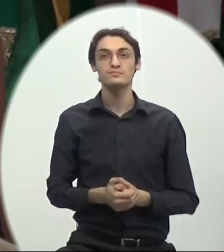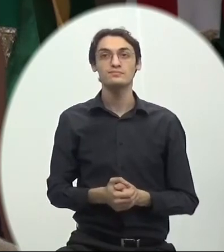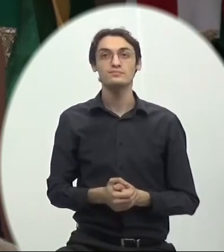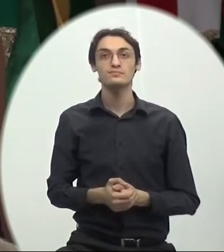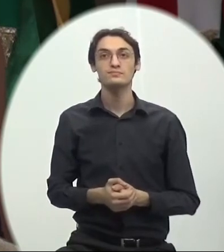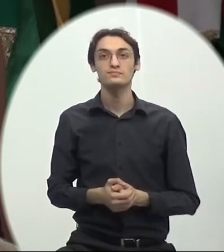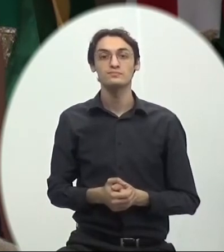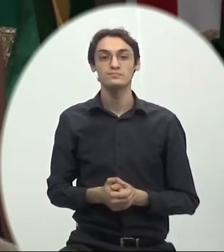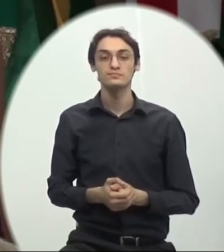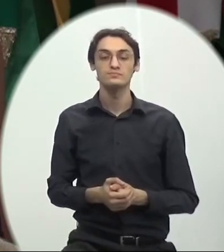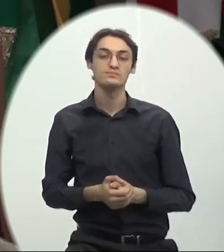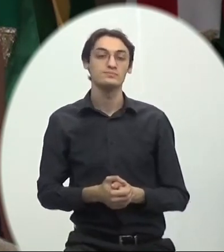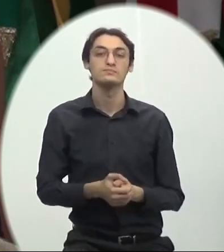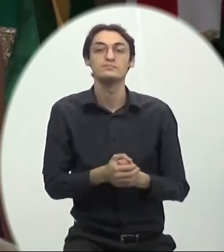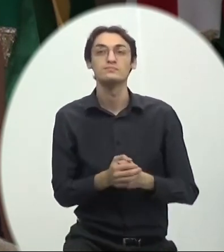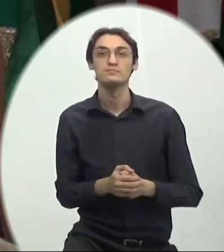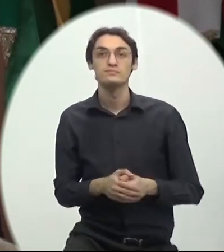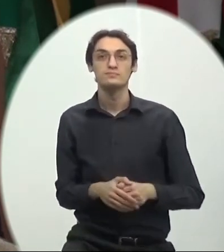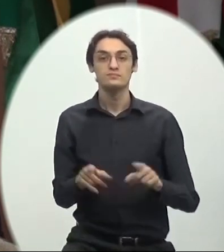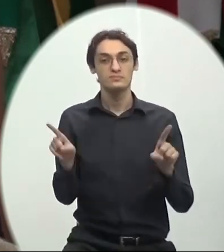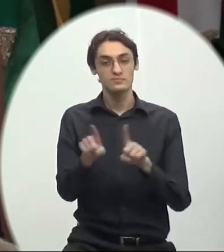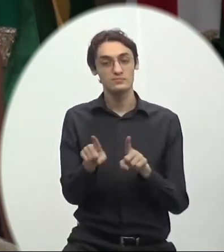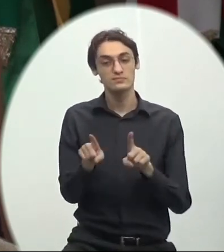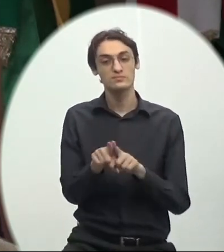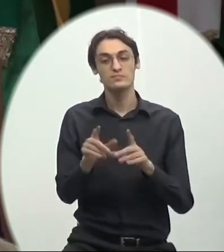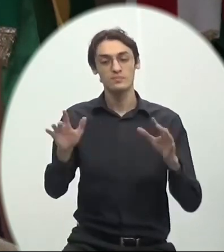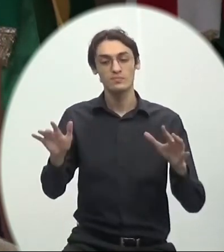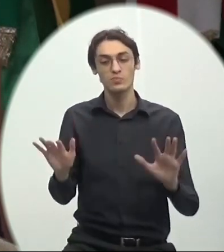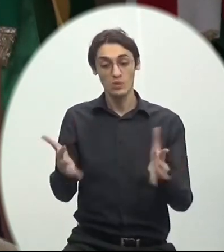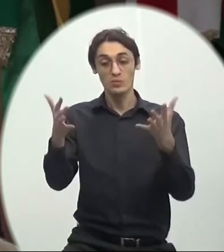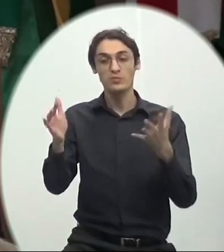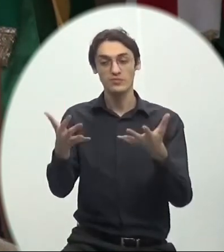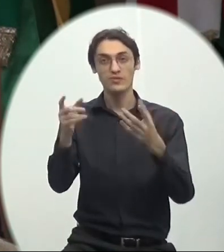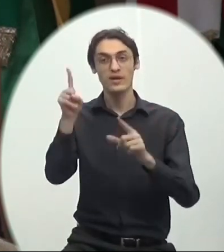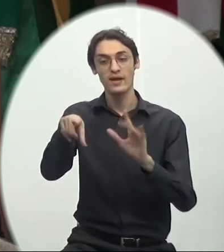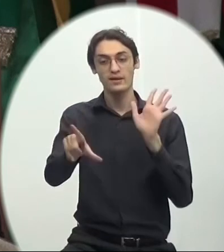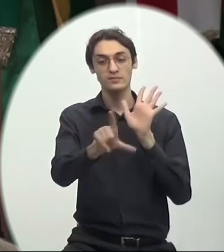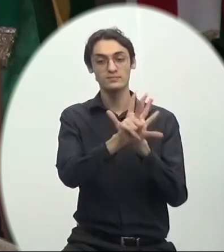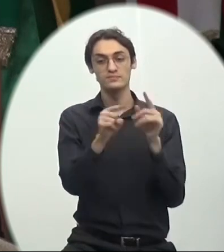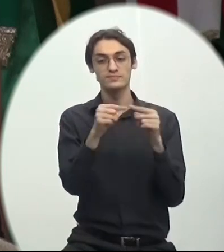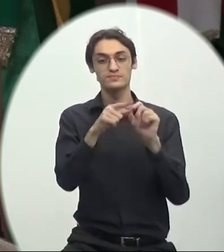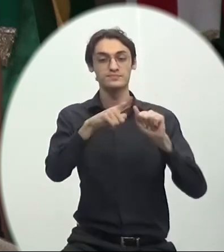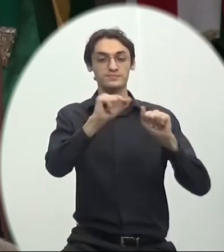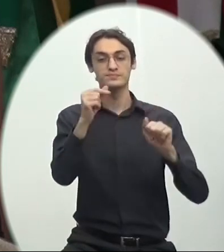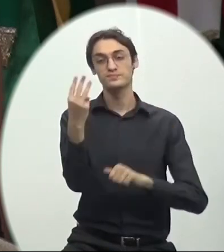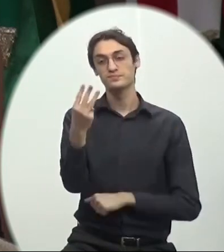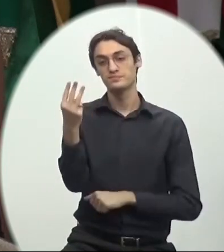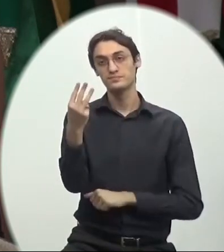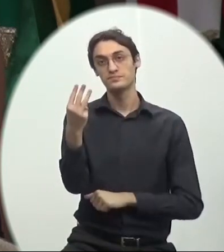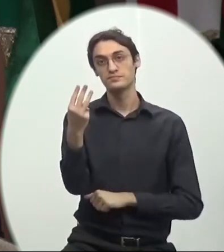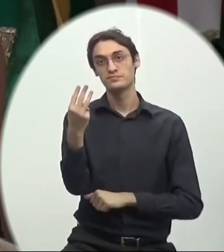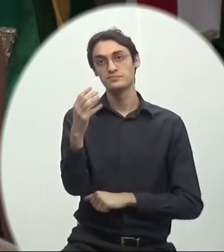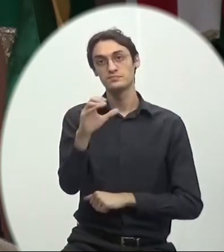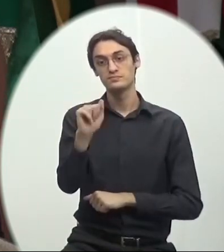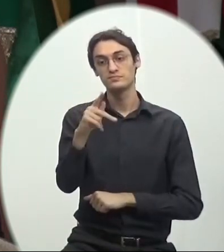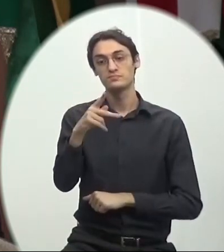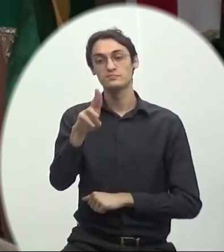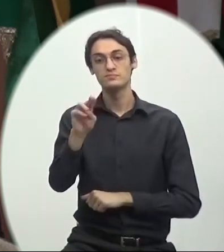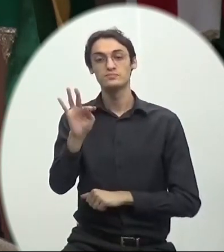E no sentido também de promover esse enfrentamento, essa lei vem de acordo com o artigo 3º do caput da Lei